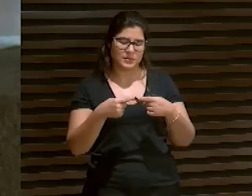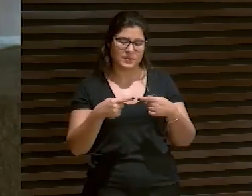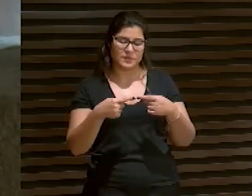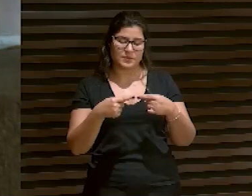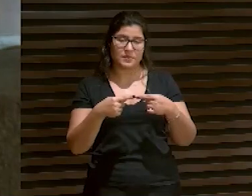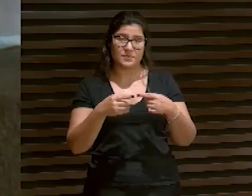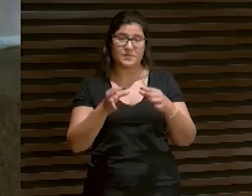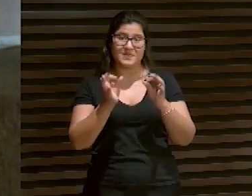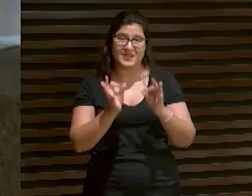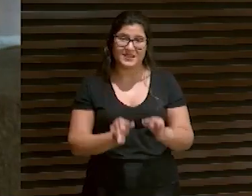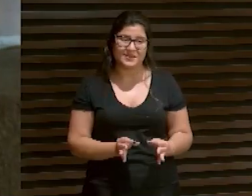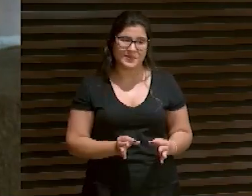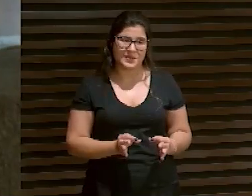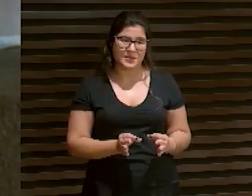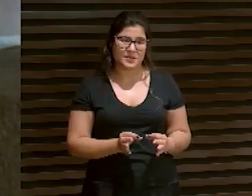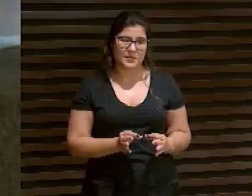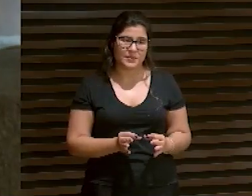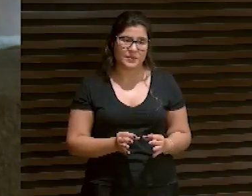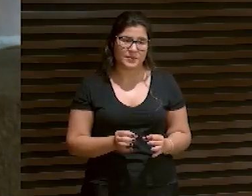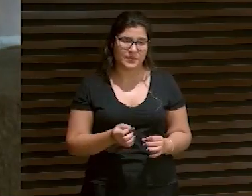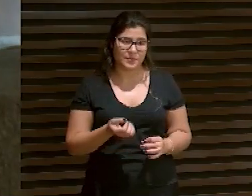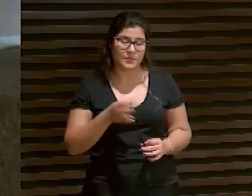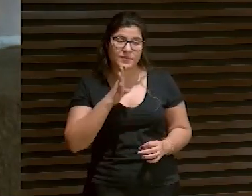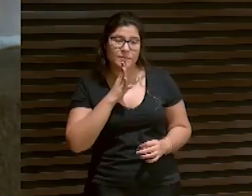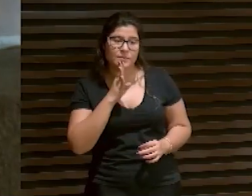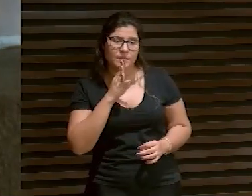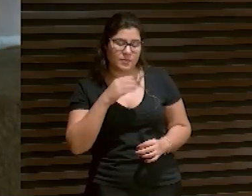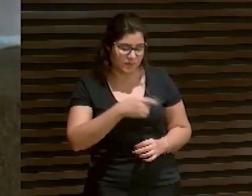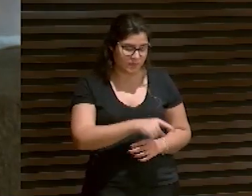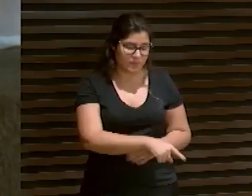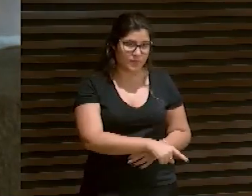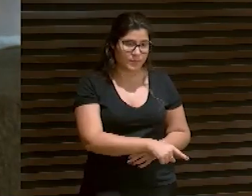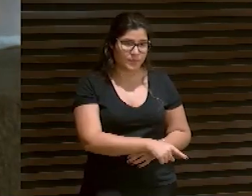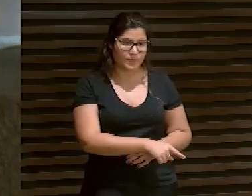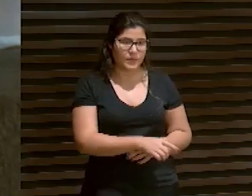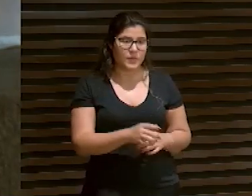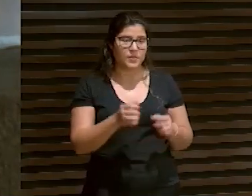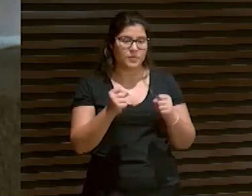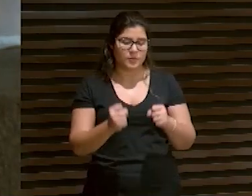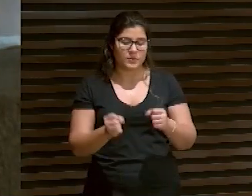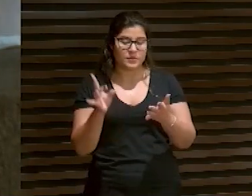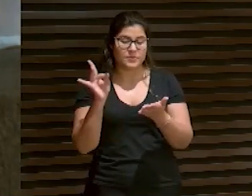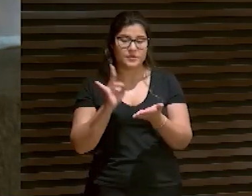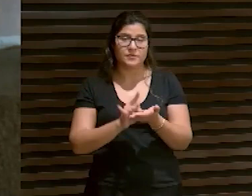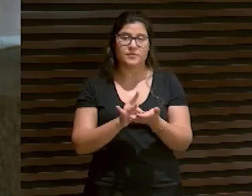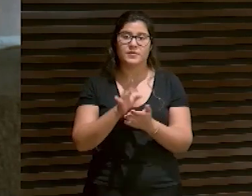Escrituras de forma aprofundada que podemos de fato conhecer a Deus.